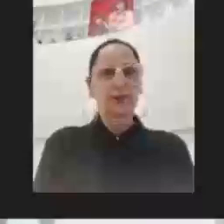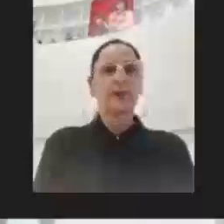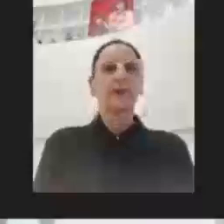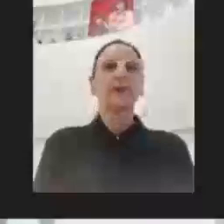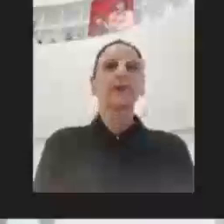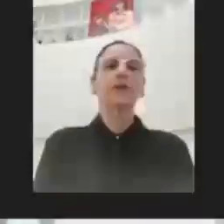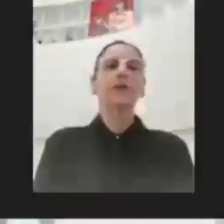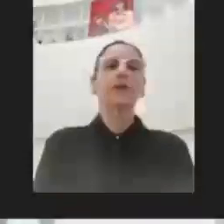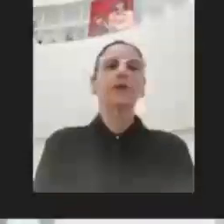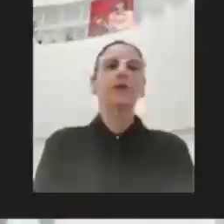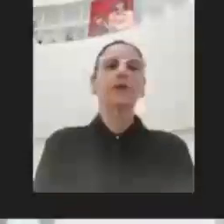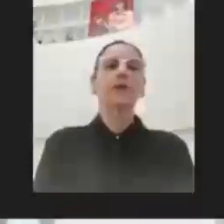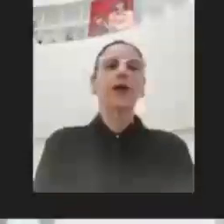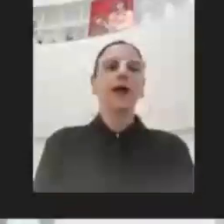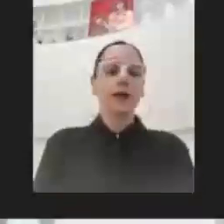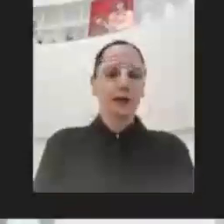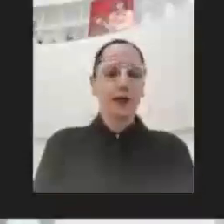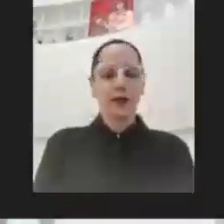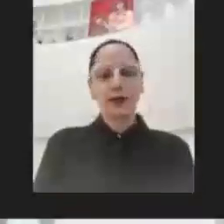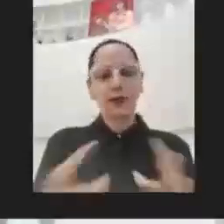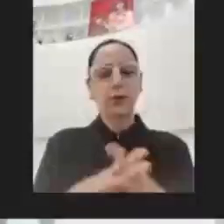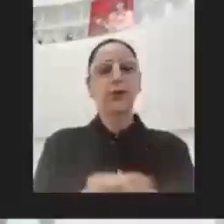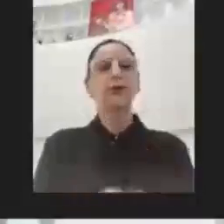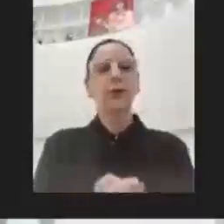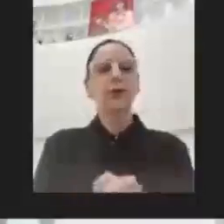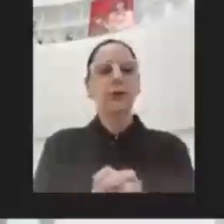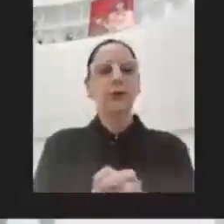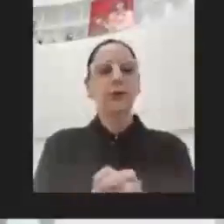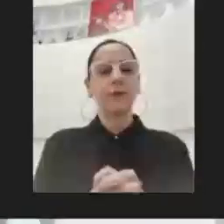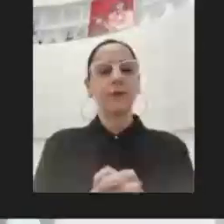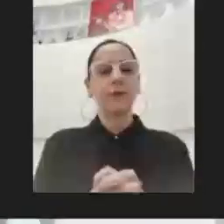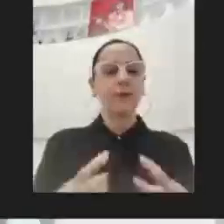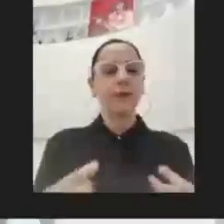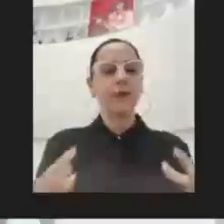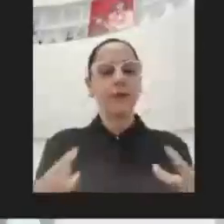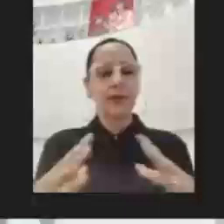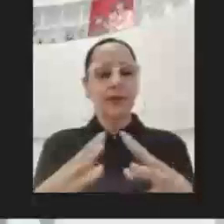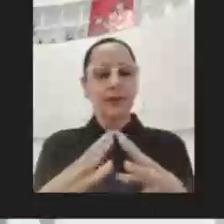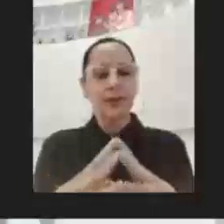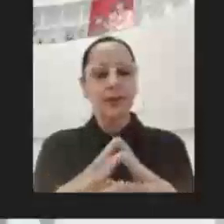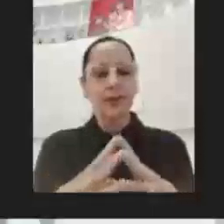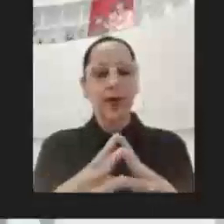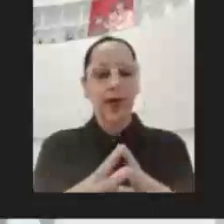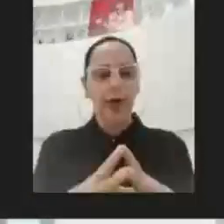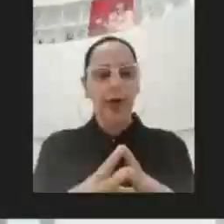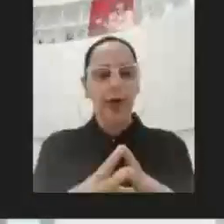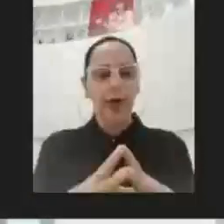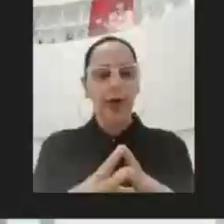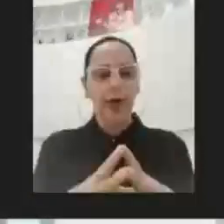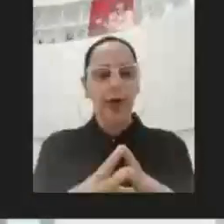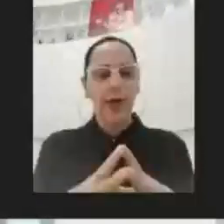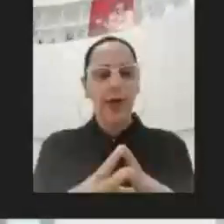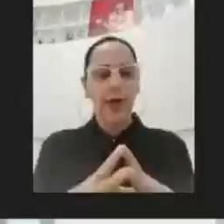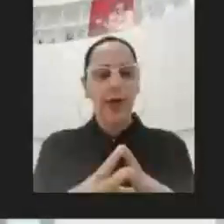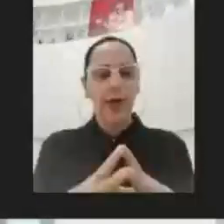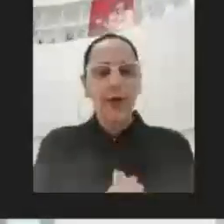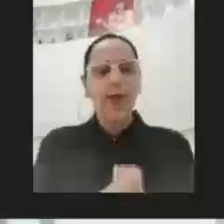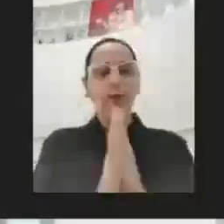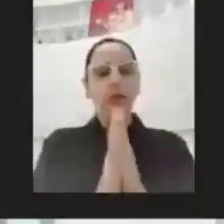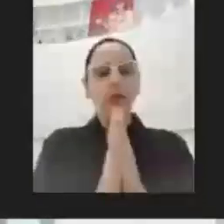alojamento e segmento da amamentação. Então, o momento da amamentação. O momento da amamentação